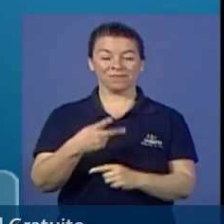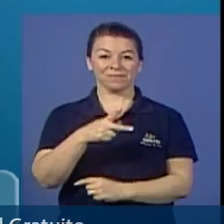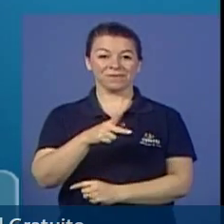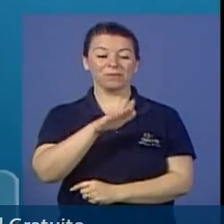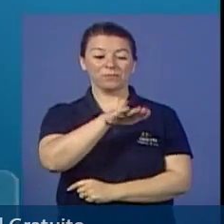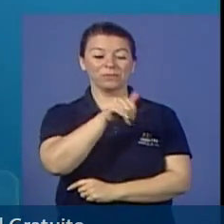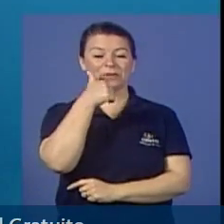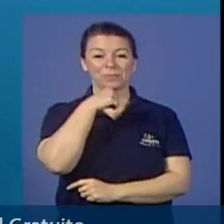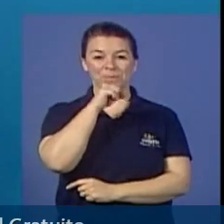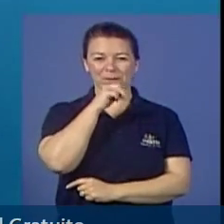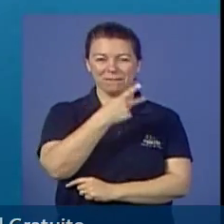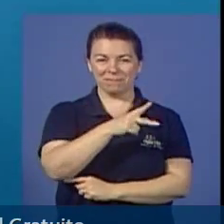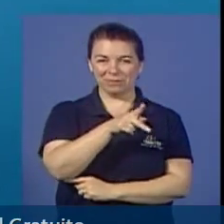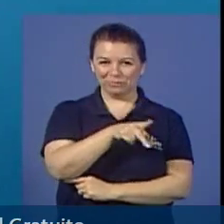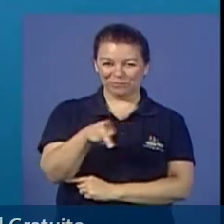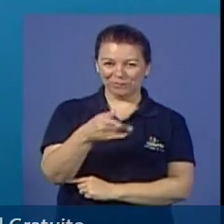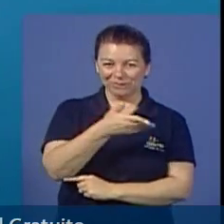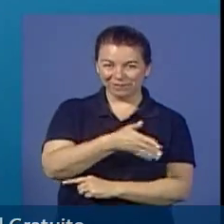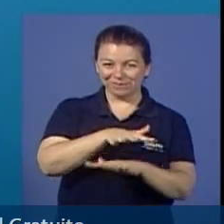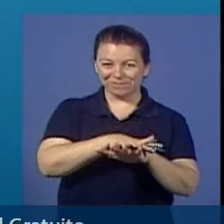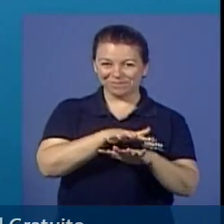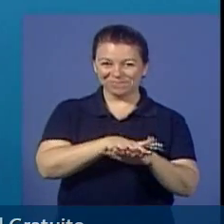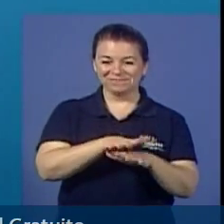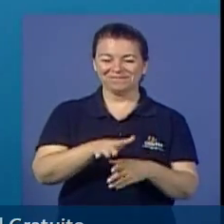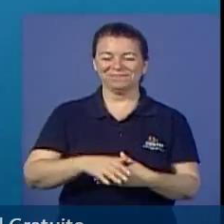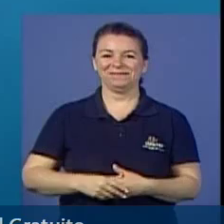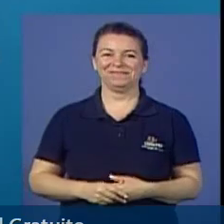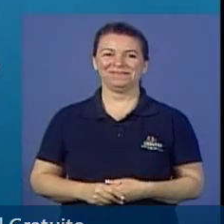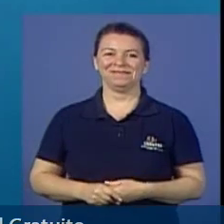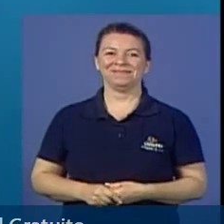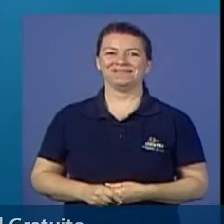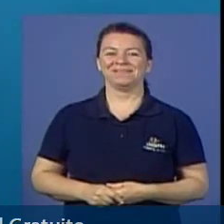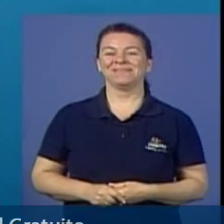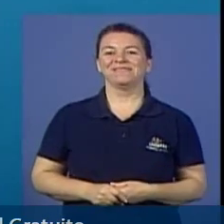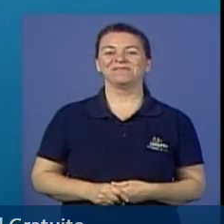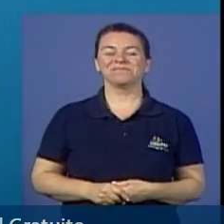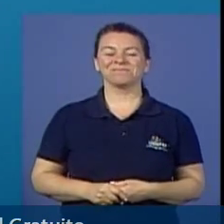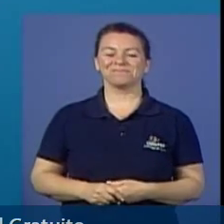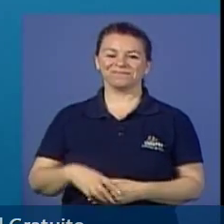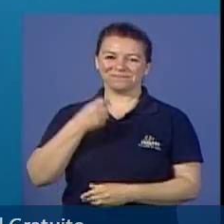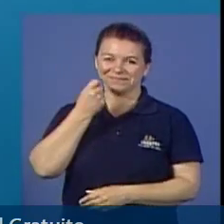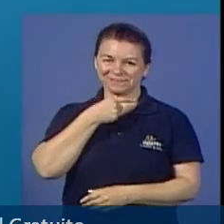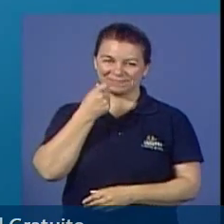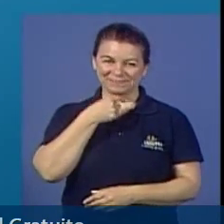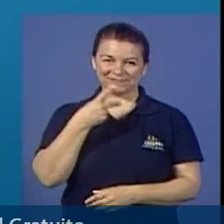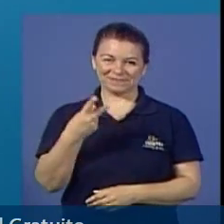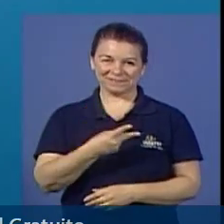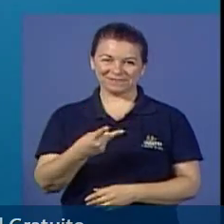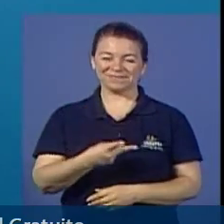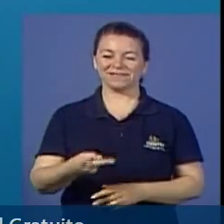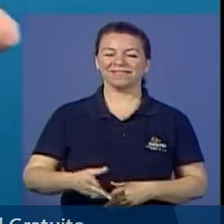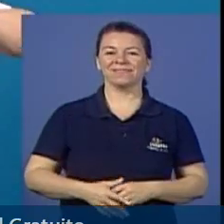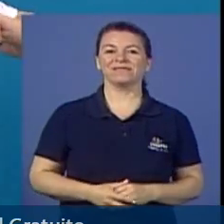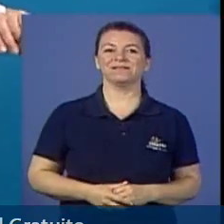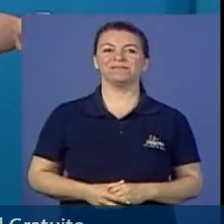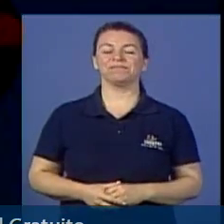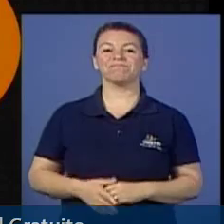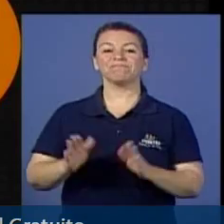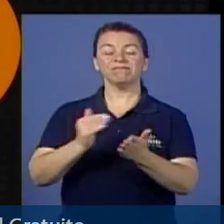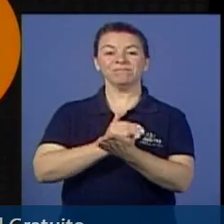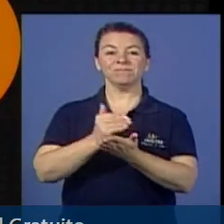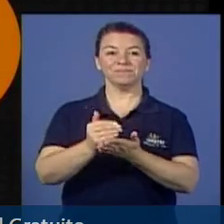mãe. Hã? Não, eu não vejo hoje. Não vejo hoje? Não. Não. Pessoal, vamos começar então com nossos temas de história. Nós temos